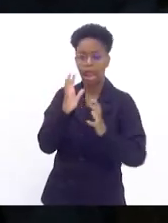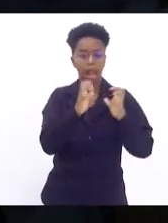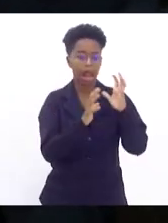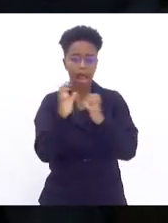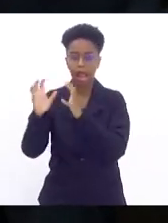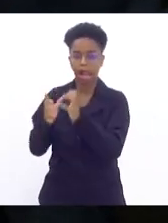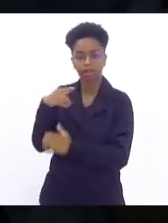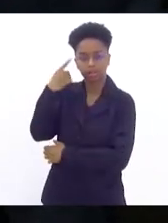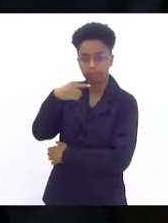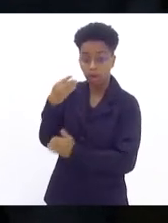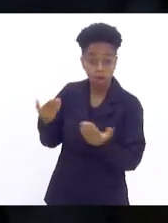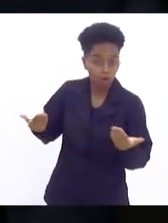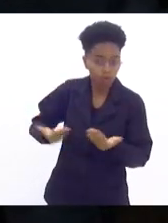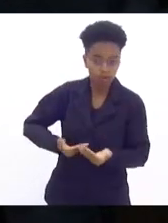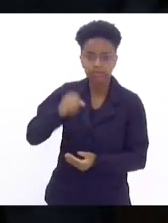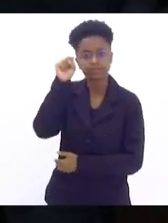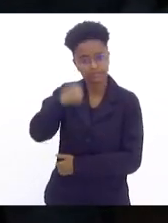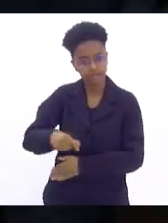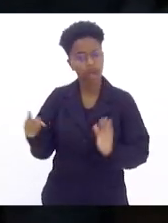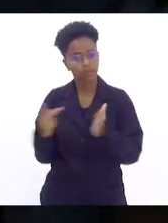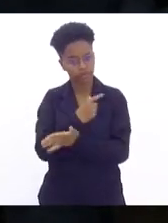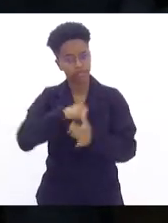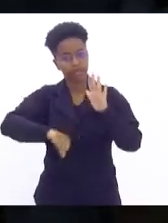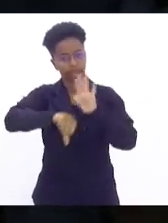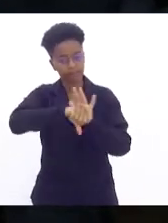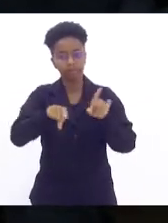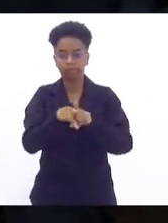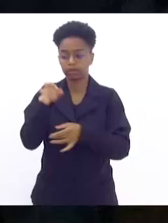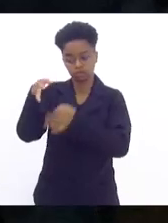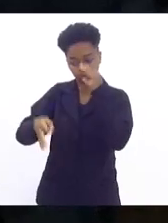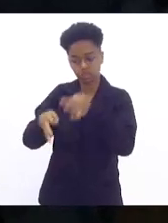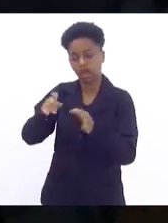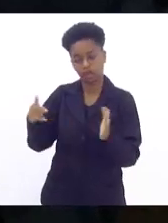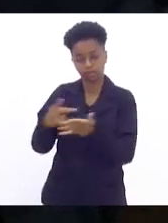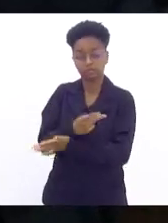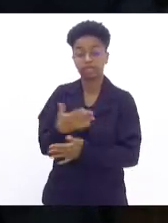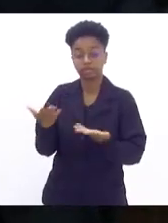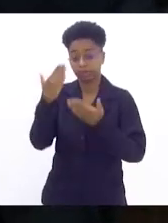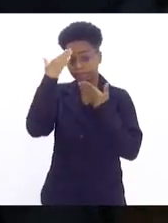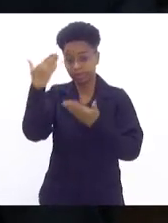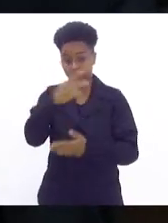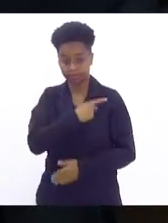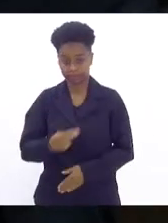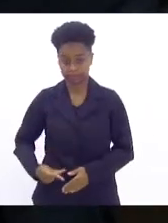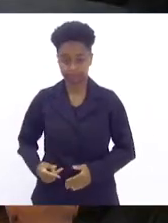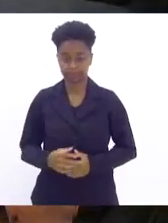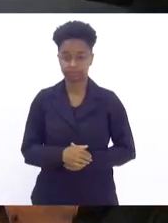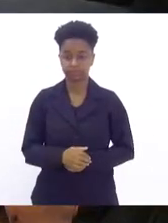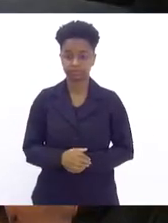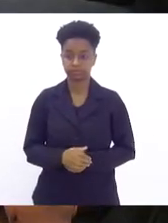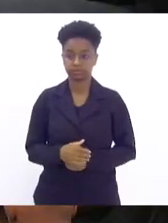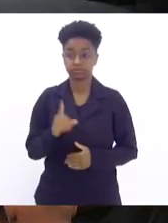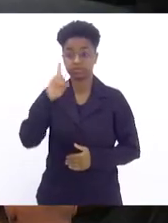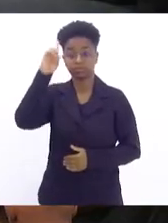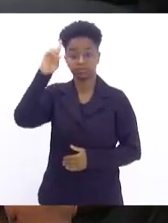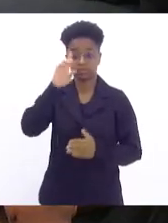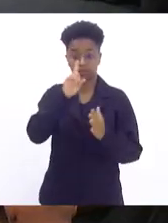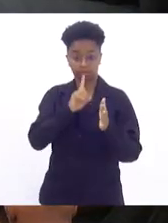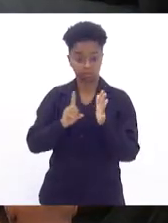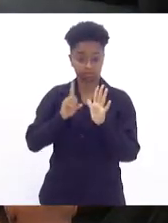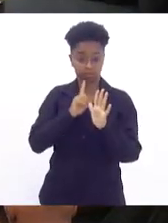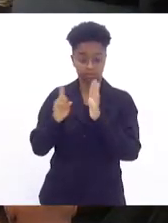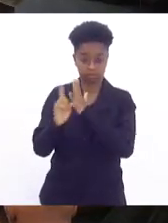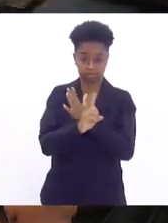que hoje sim cometem crimes estão sendo julgados pela justiça muito obrigada senhor presidente da Ordem